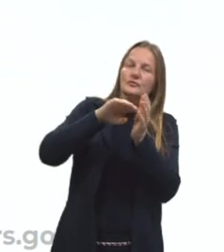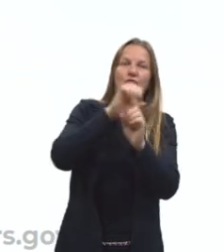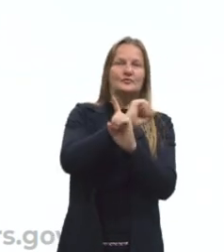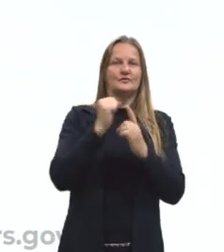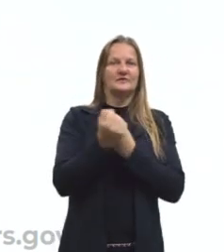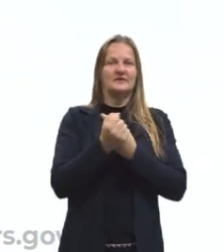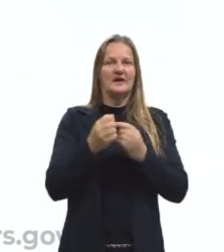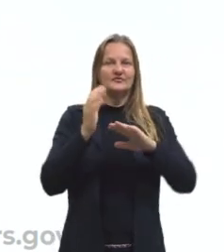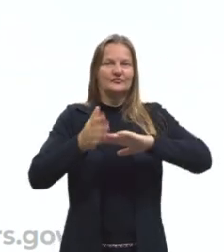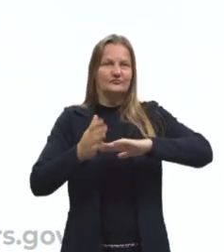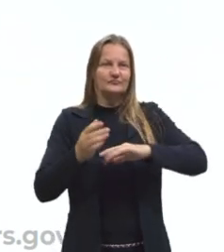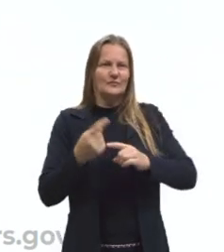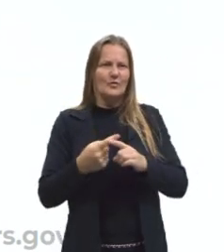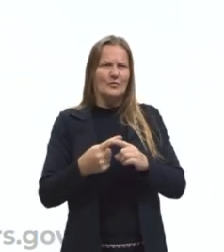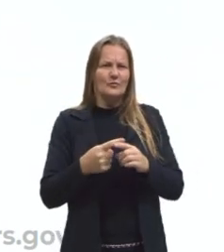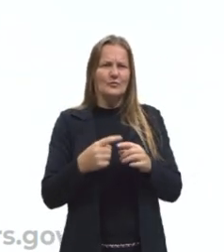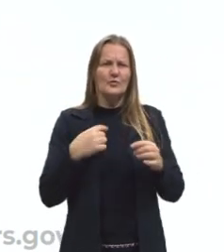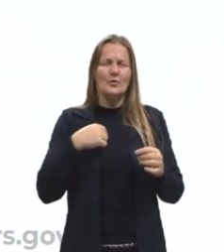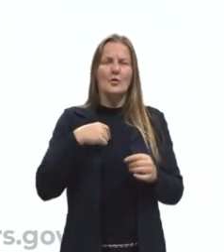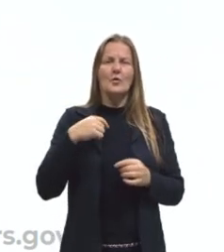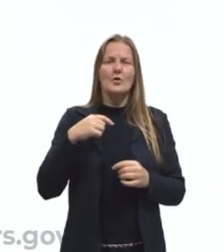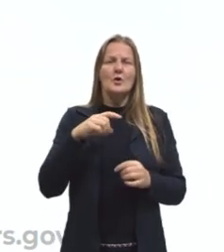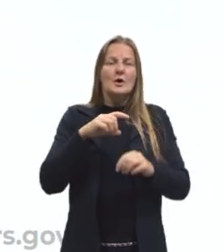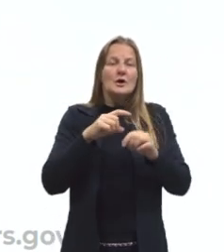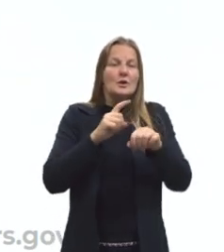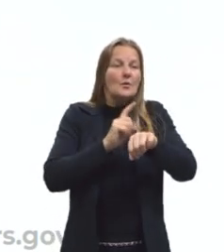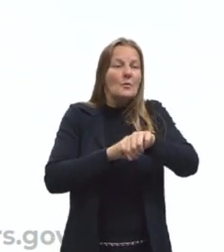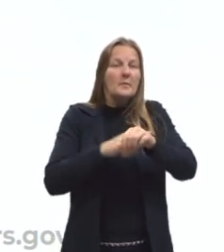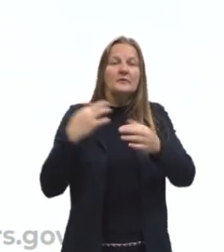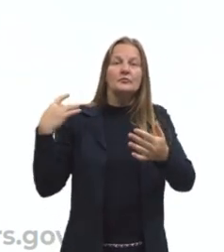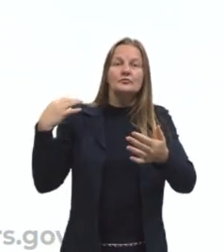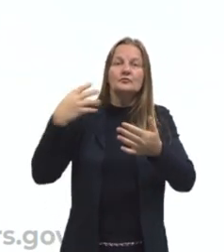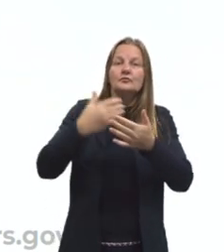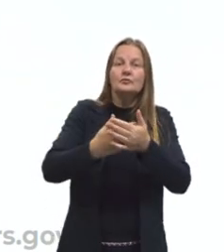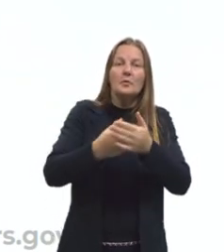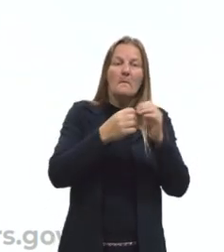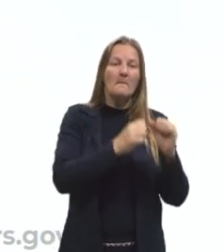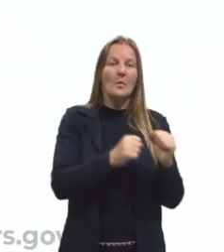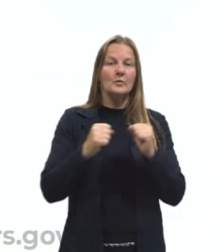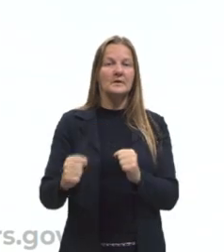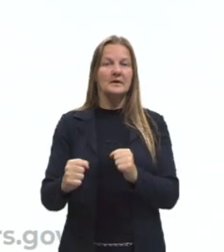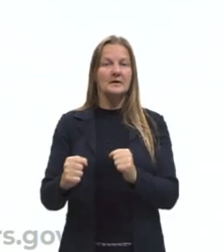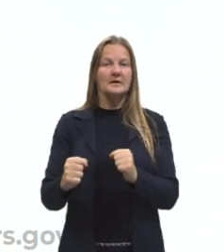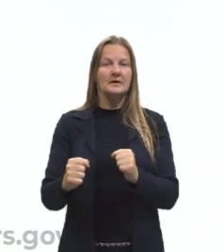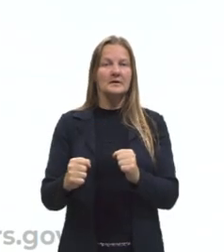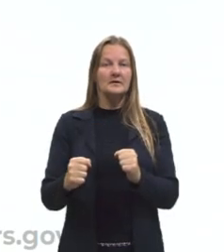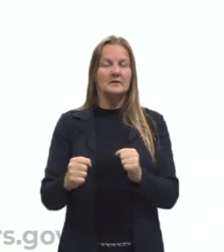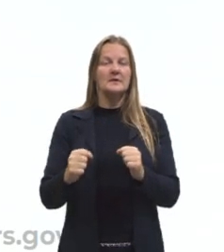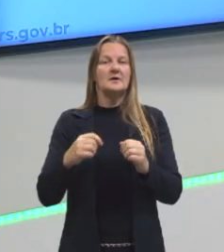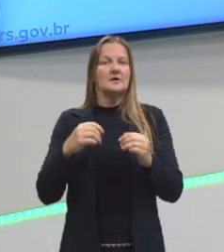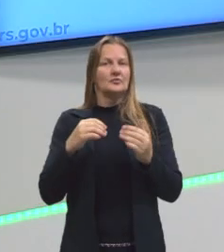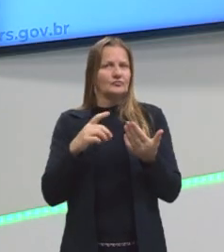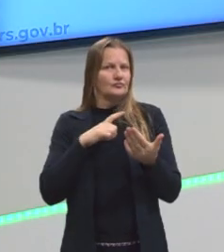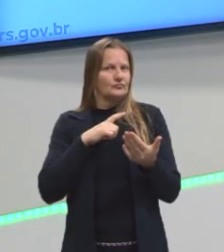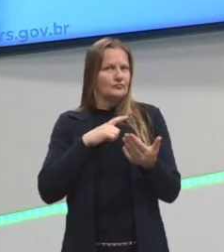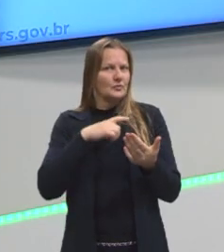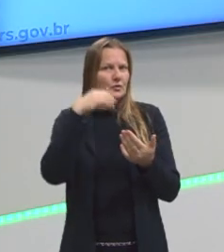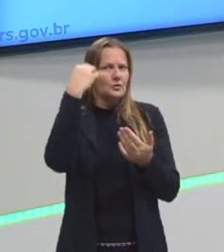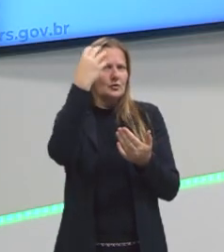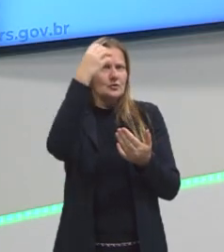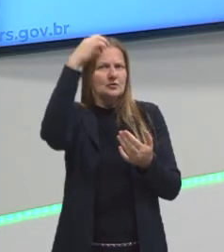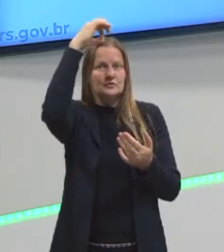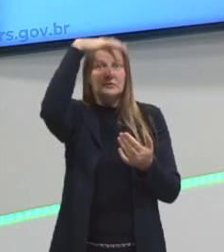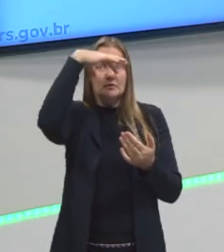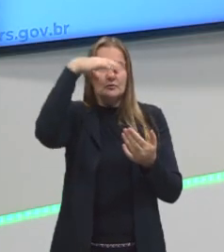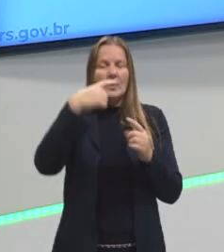as tentativas de ligar o poder temporal e o poder espiritual ainda persistem as mãos venal de